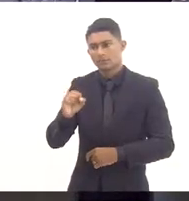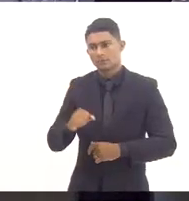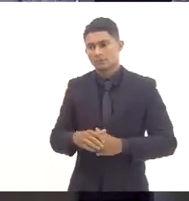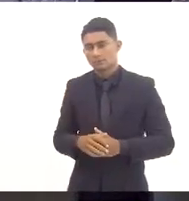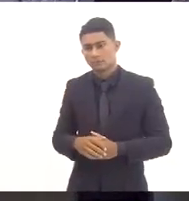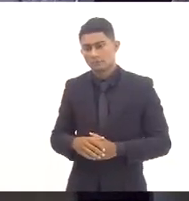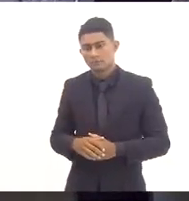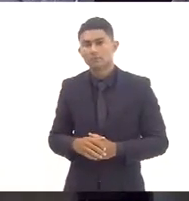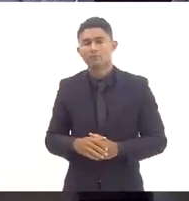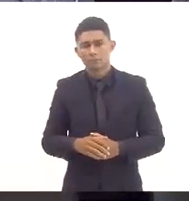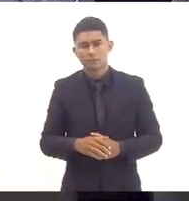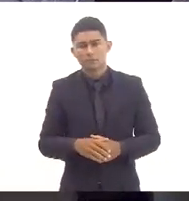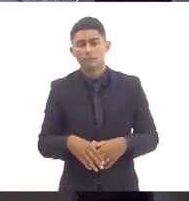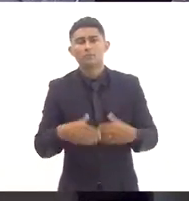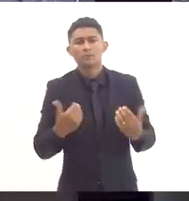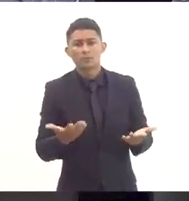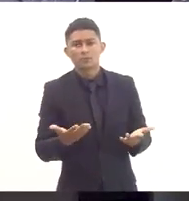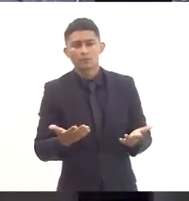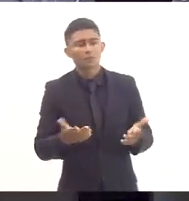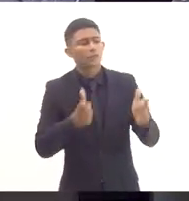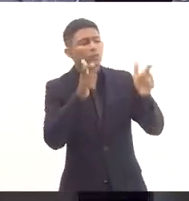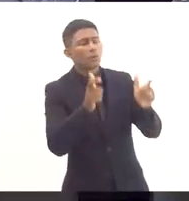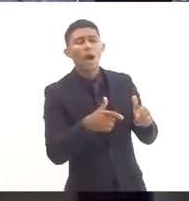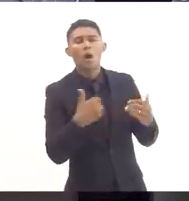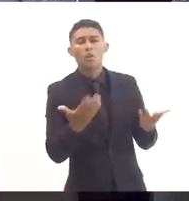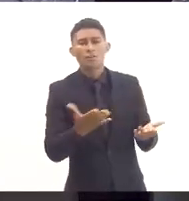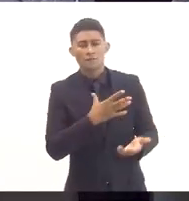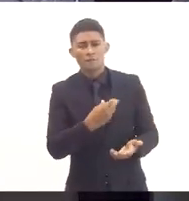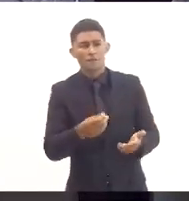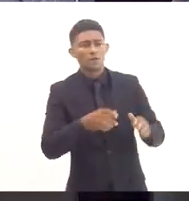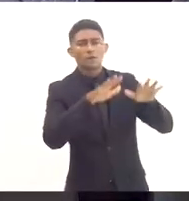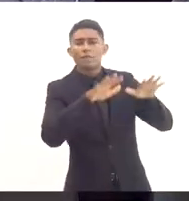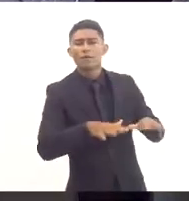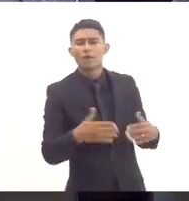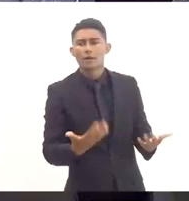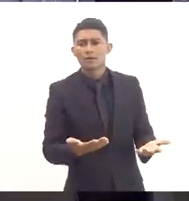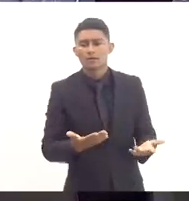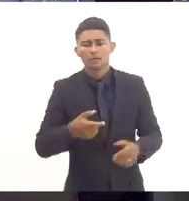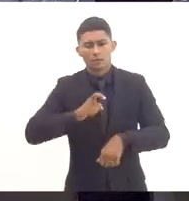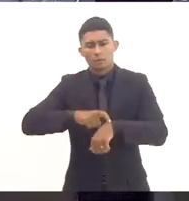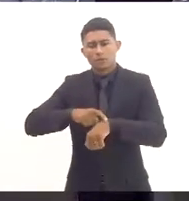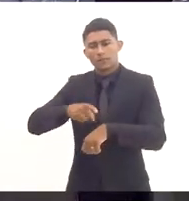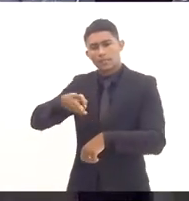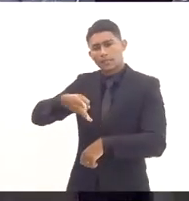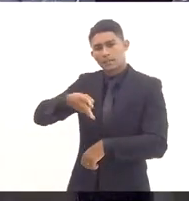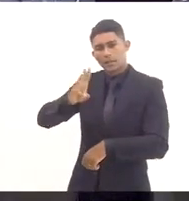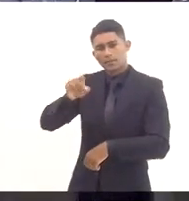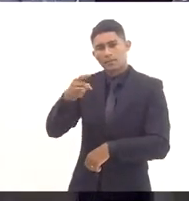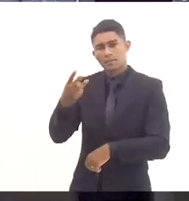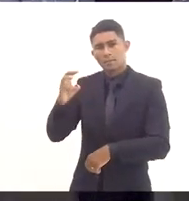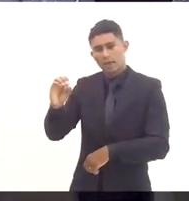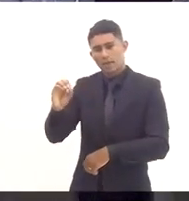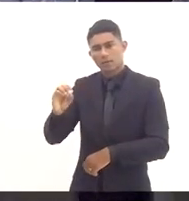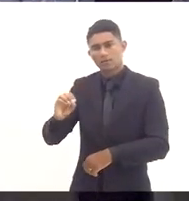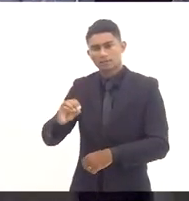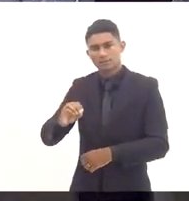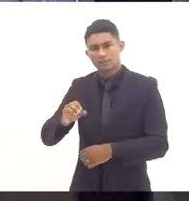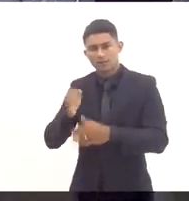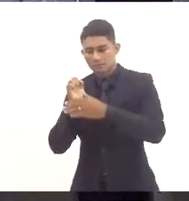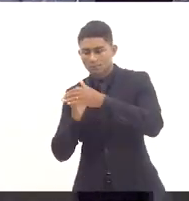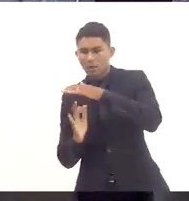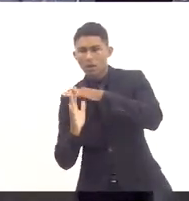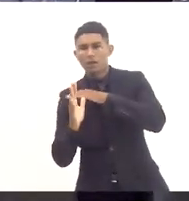até porque uma criança de 15 anos no tempest é né não tem creche 3 e 6 da manhã eu não posso chegar